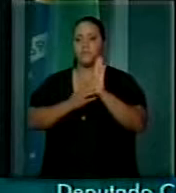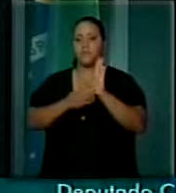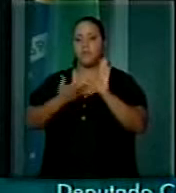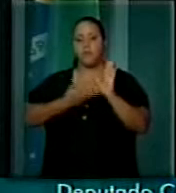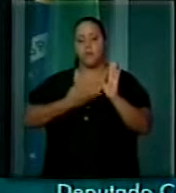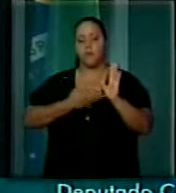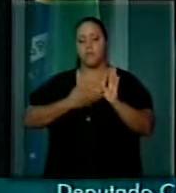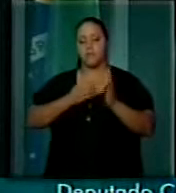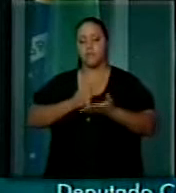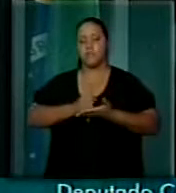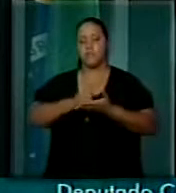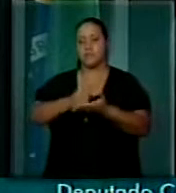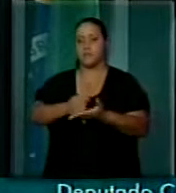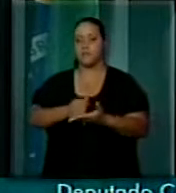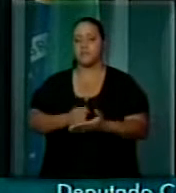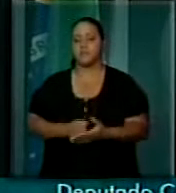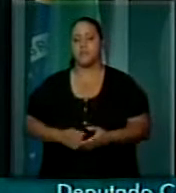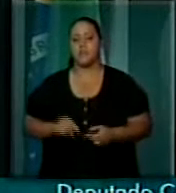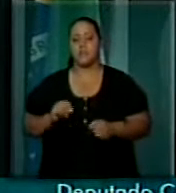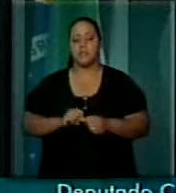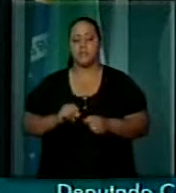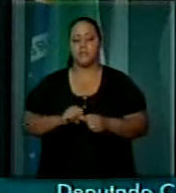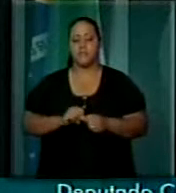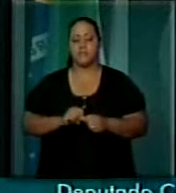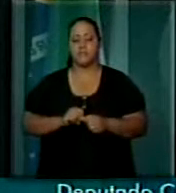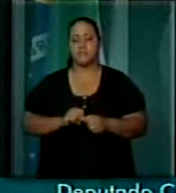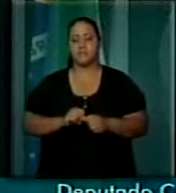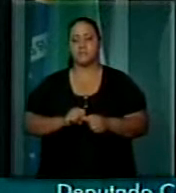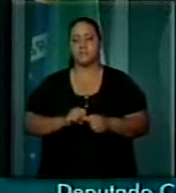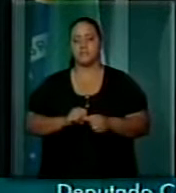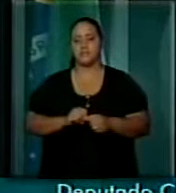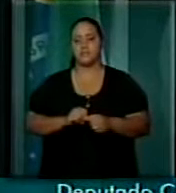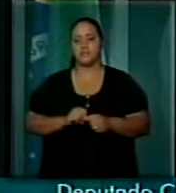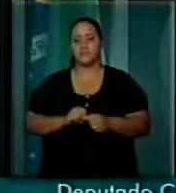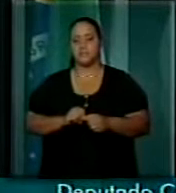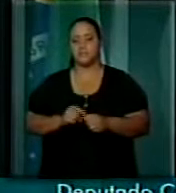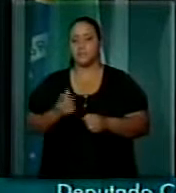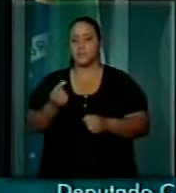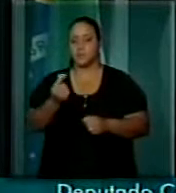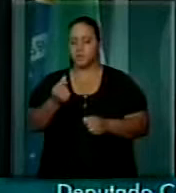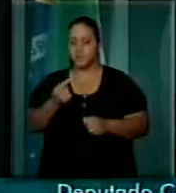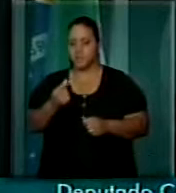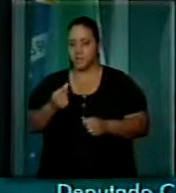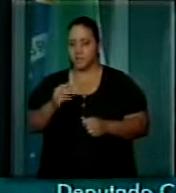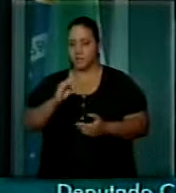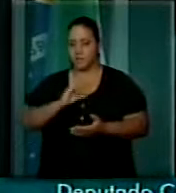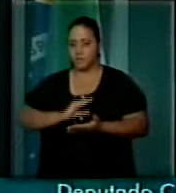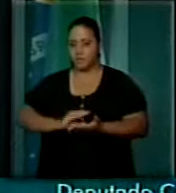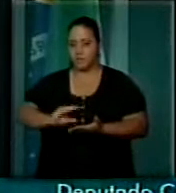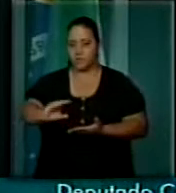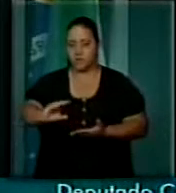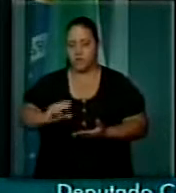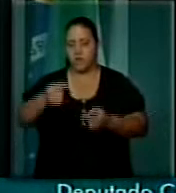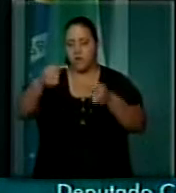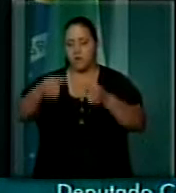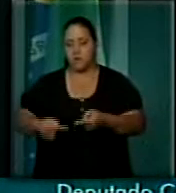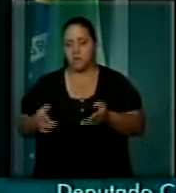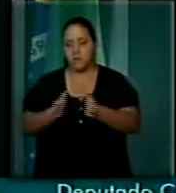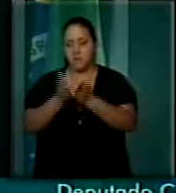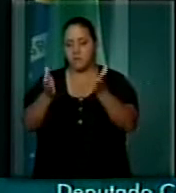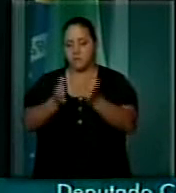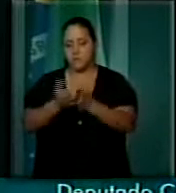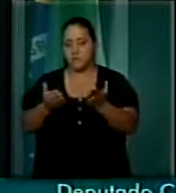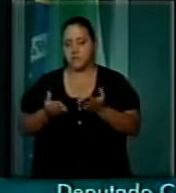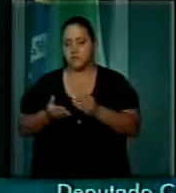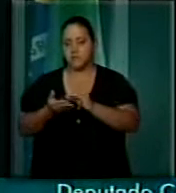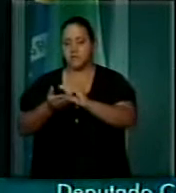base que tirava do dinheiro destinado ao combate à pobreza no